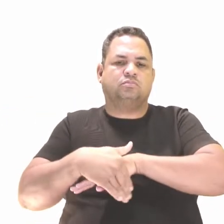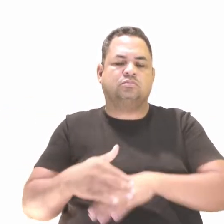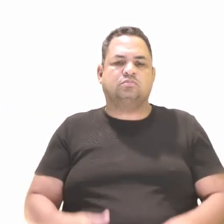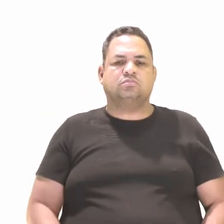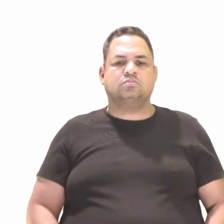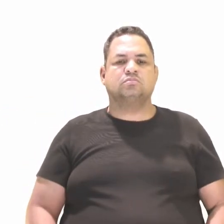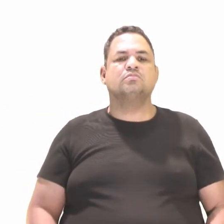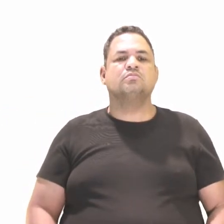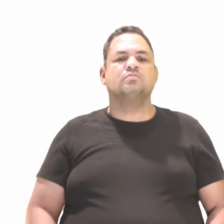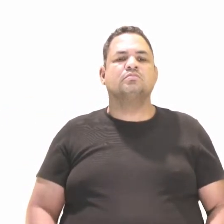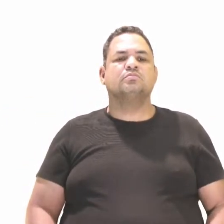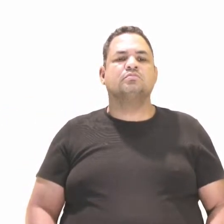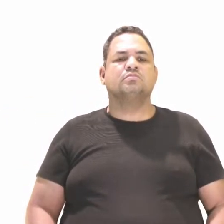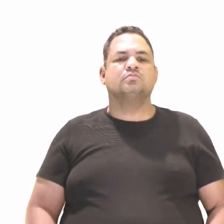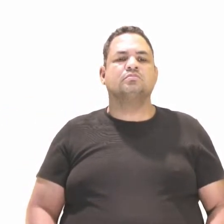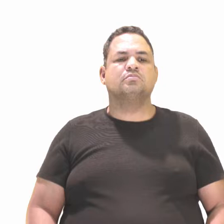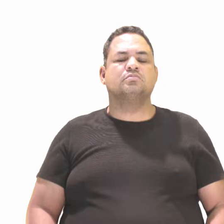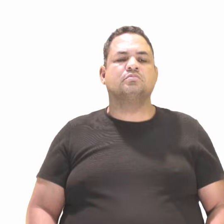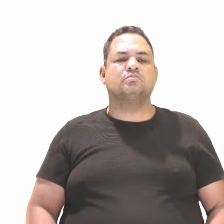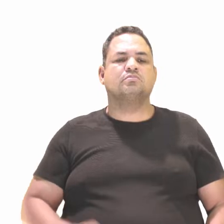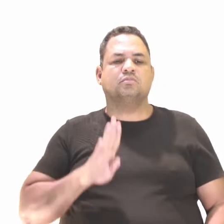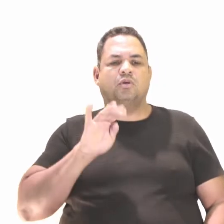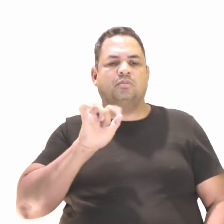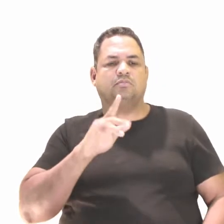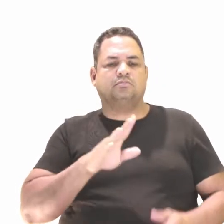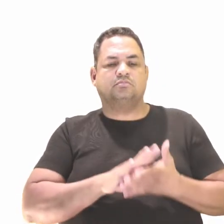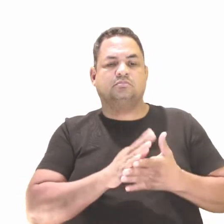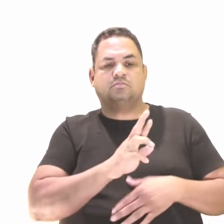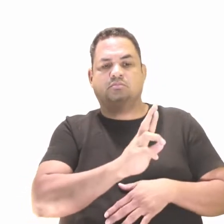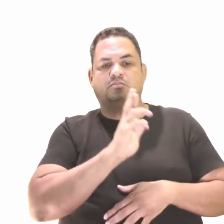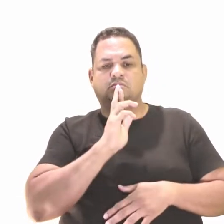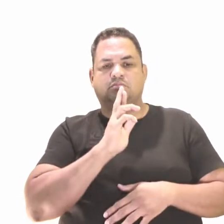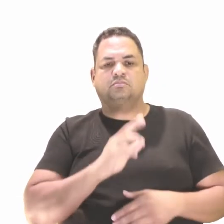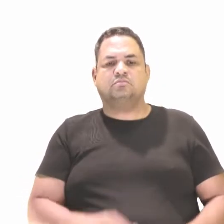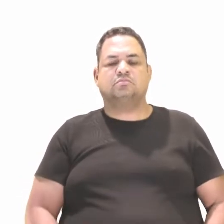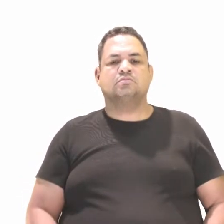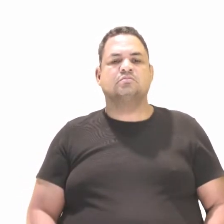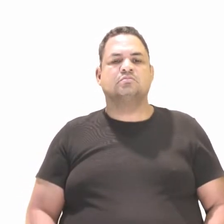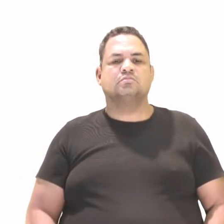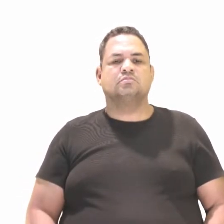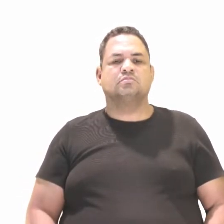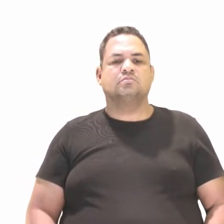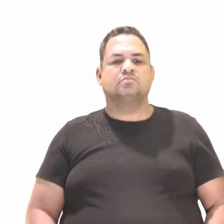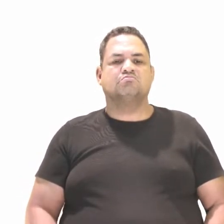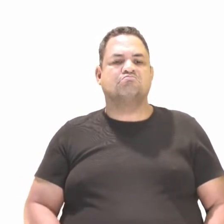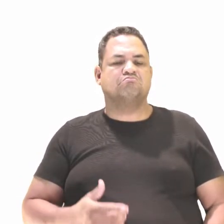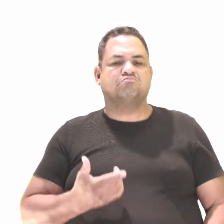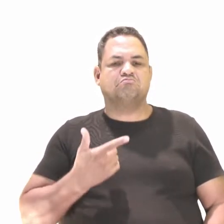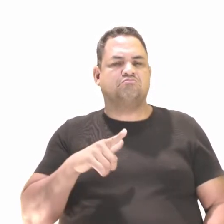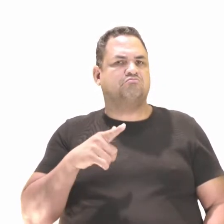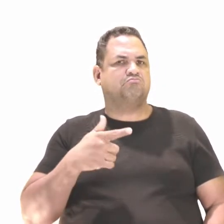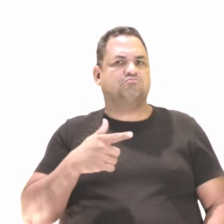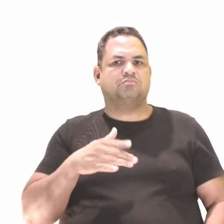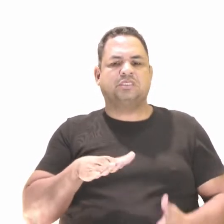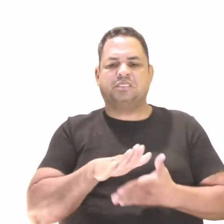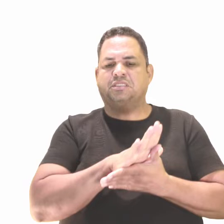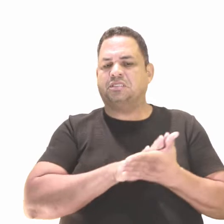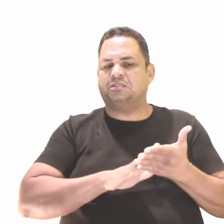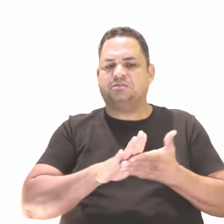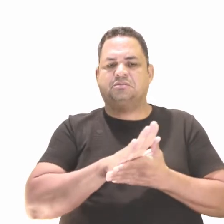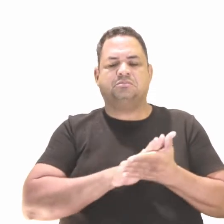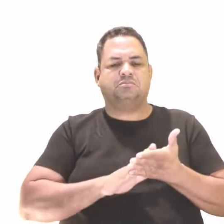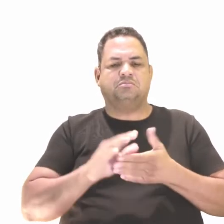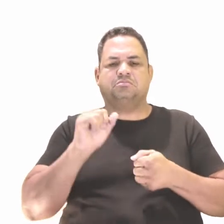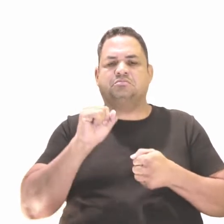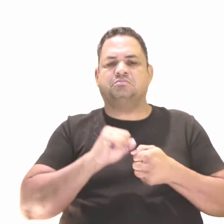Tonight, hoje à noite. E aí o Bob fala, I don't have any plans. Eu não tenho nenhum plano, né? I